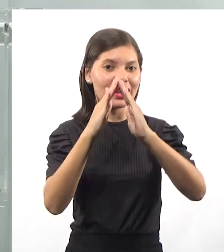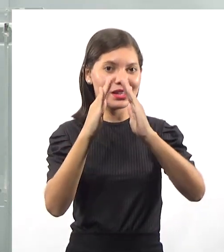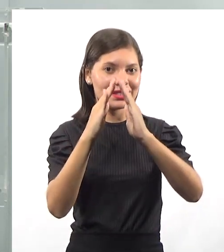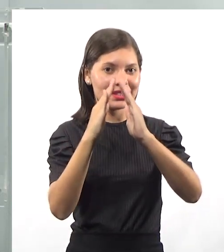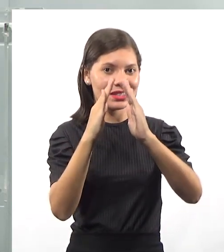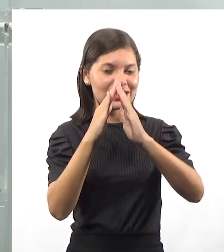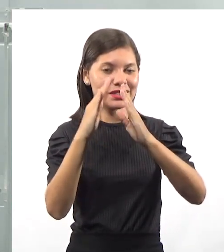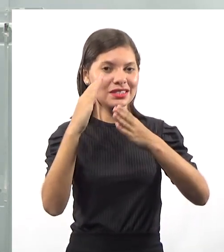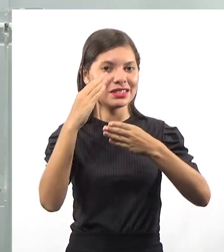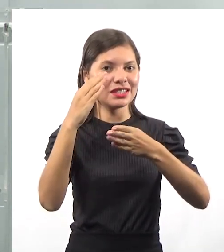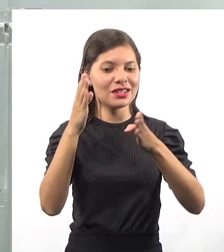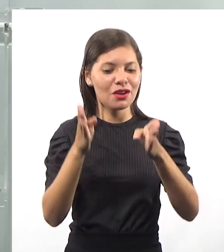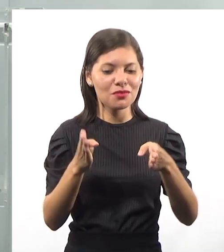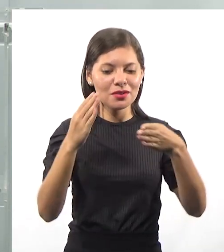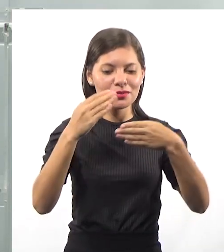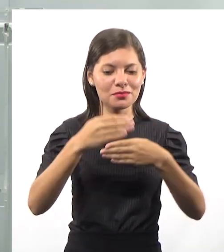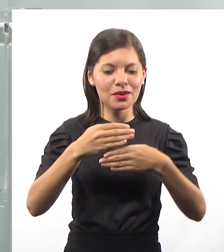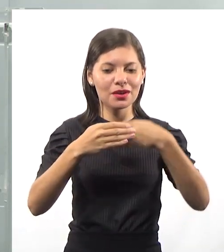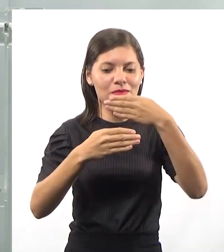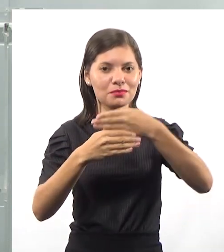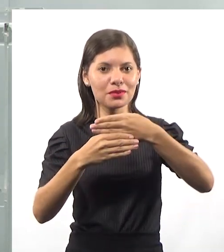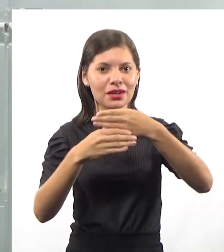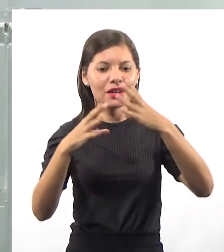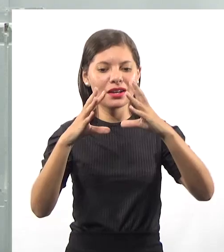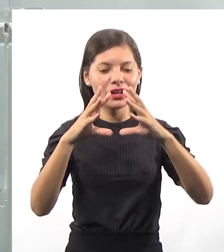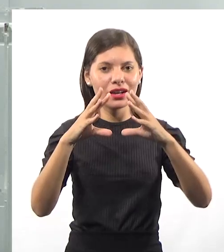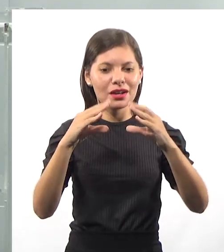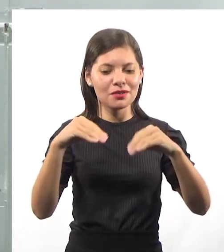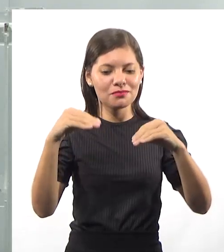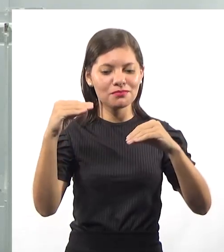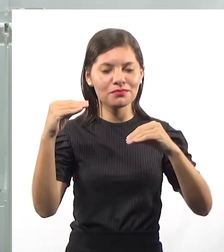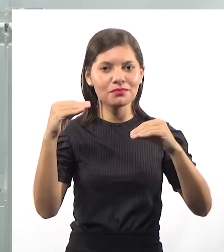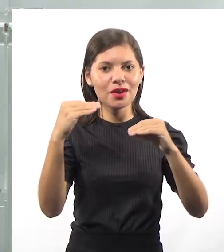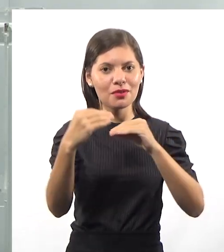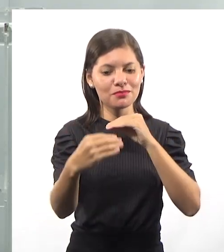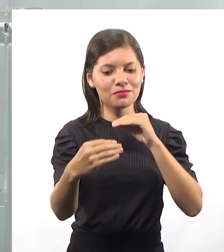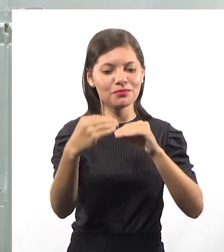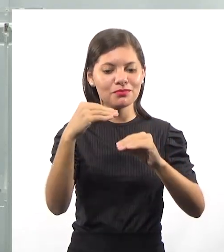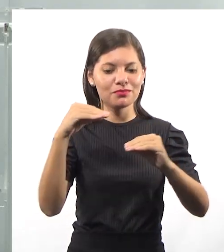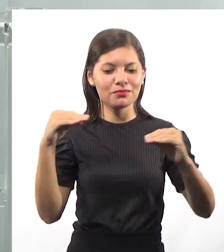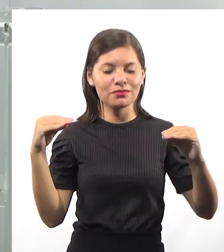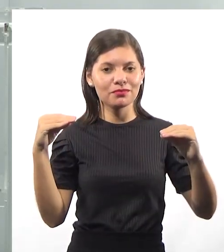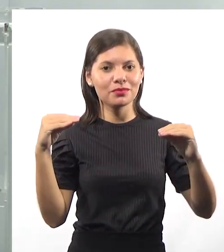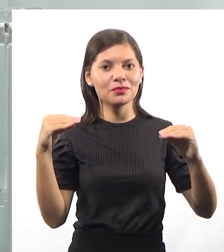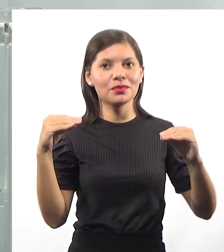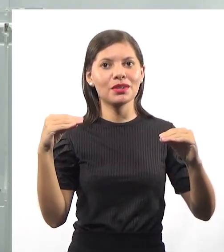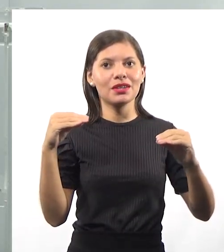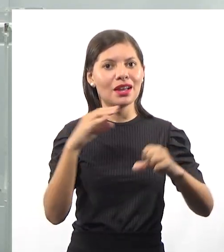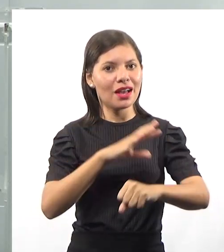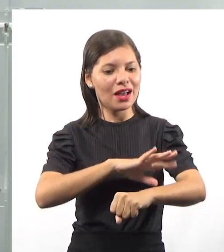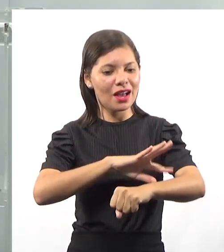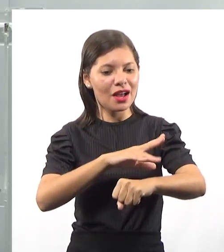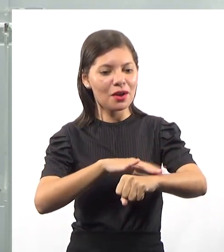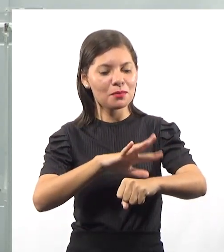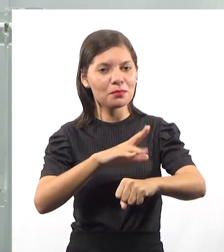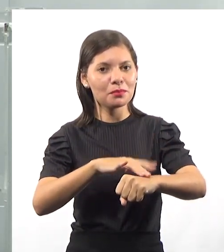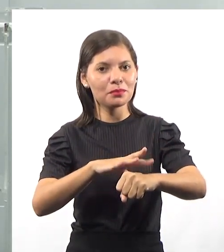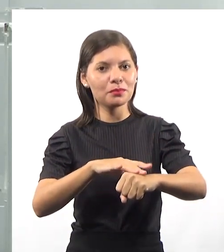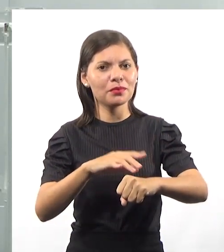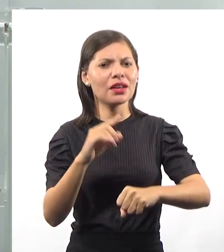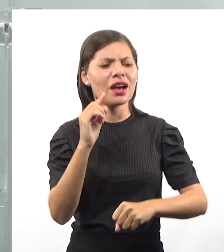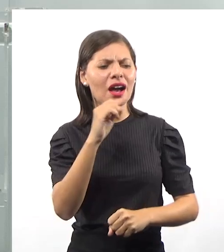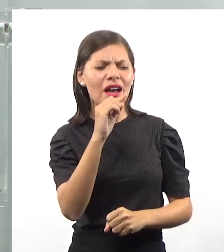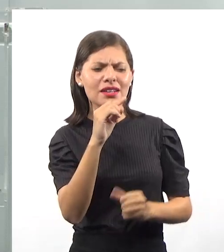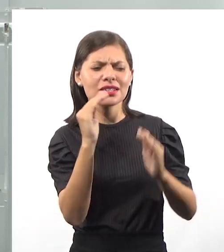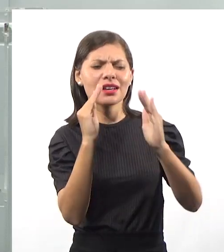casinhas, como o tijolo, a palha, e a madeira. Então, eles pegarem e ver, olha, essa